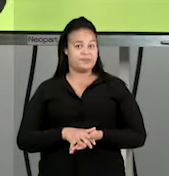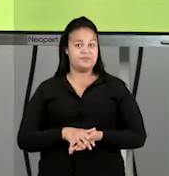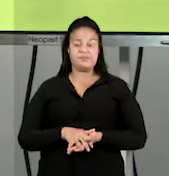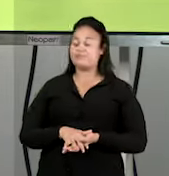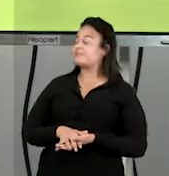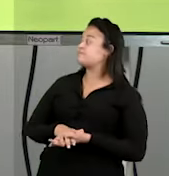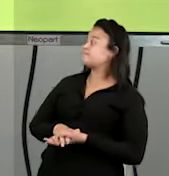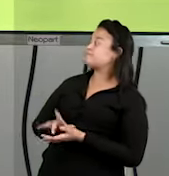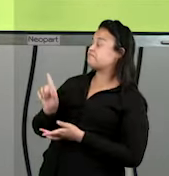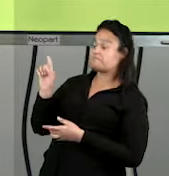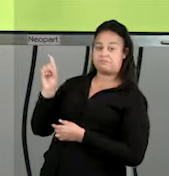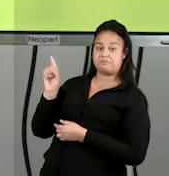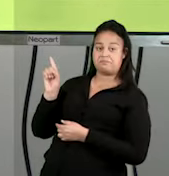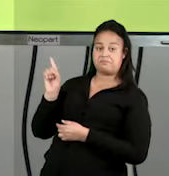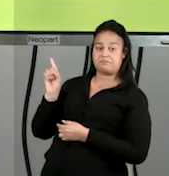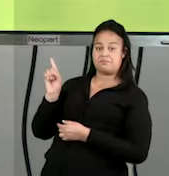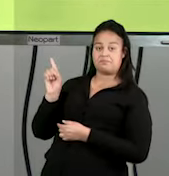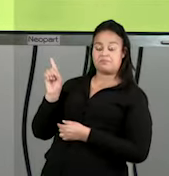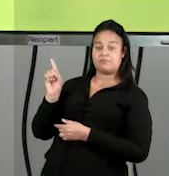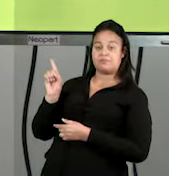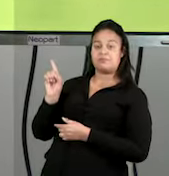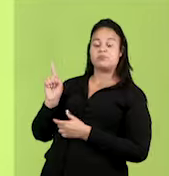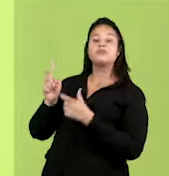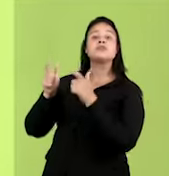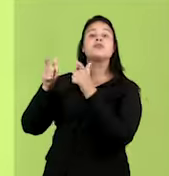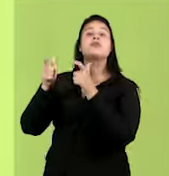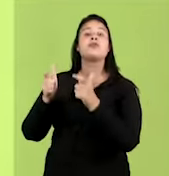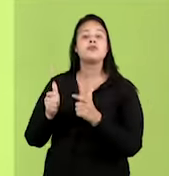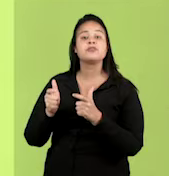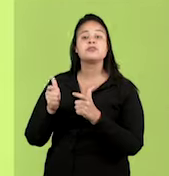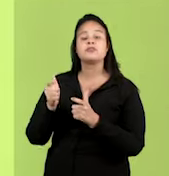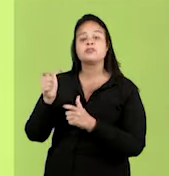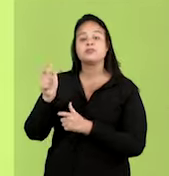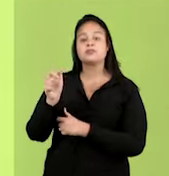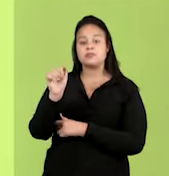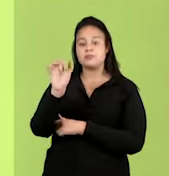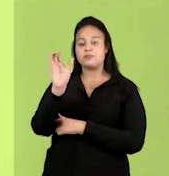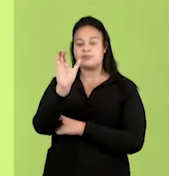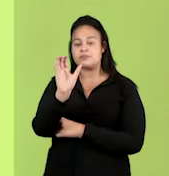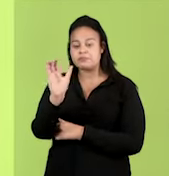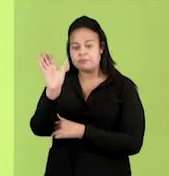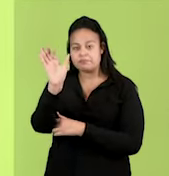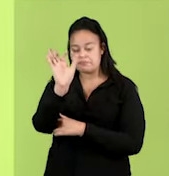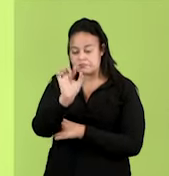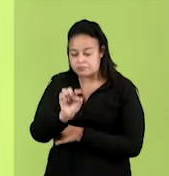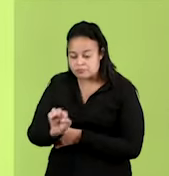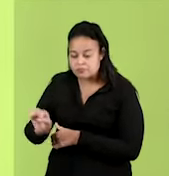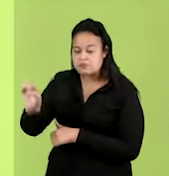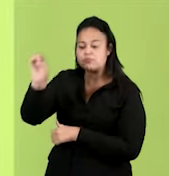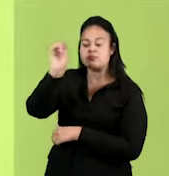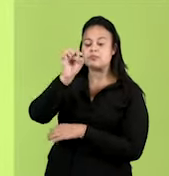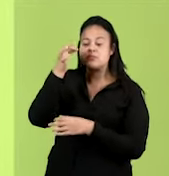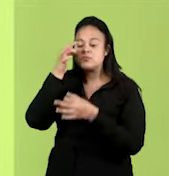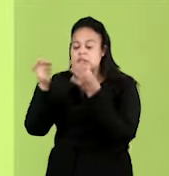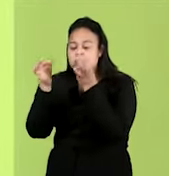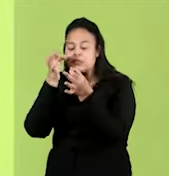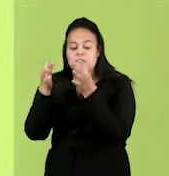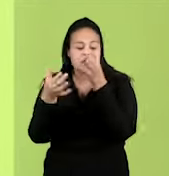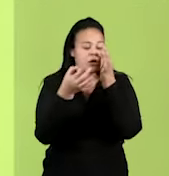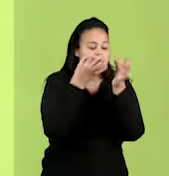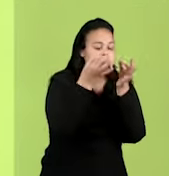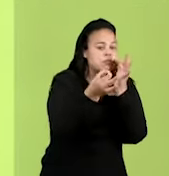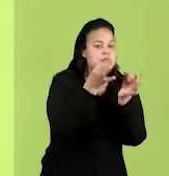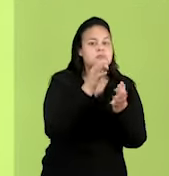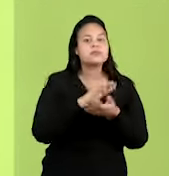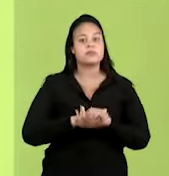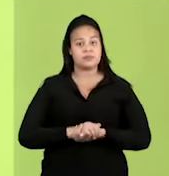hexágono inscrito, ele está dentro da circunferência. Então, vocês observem, sempre